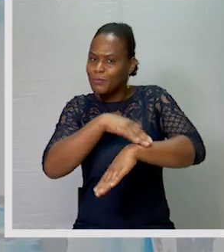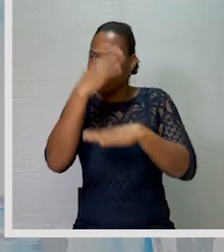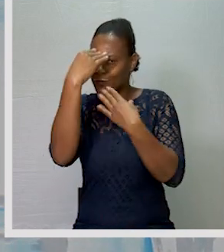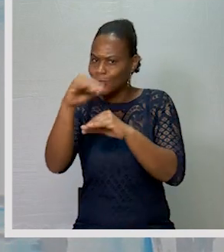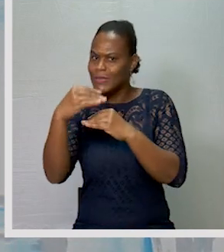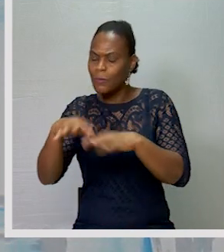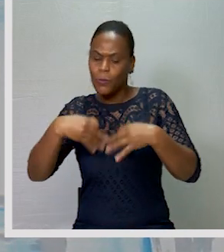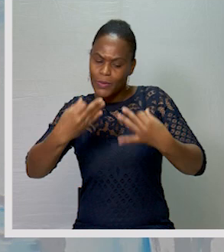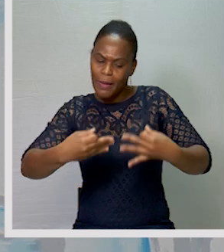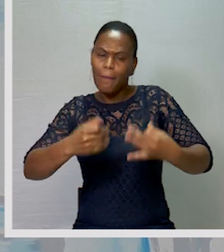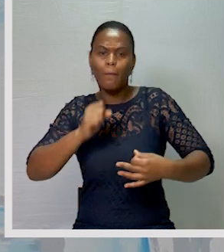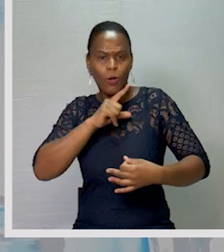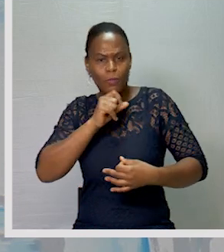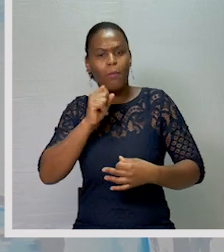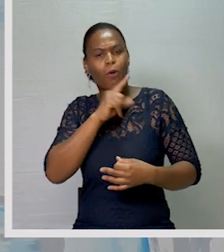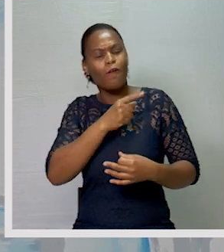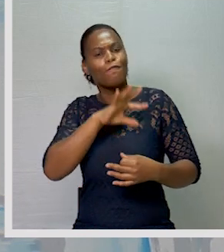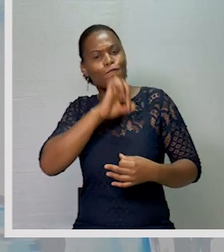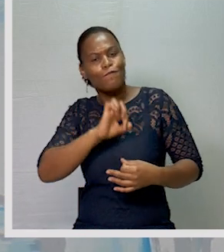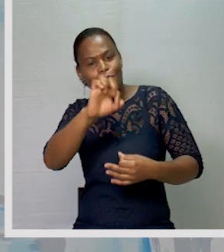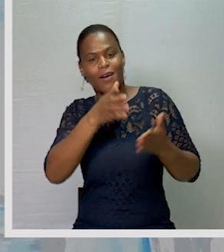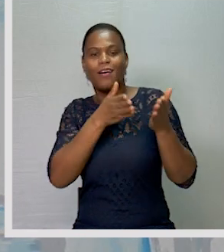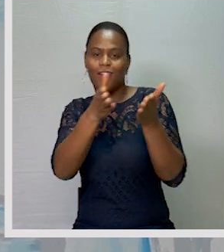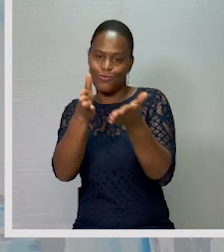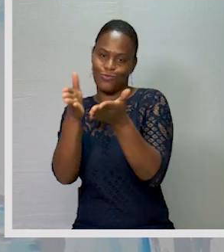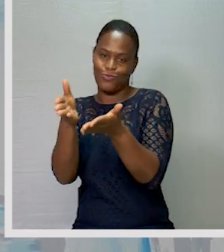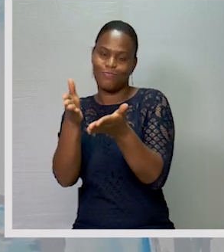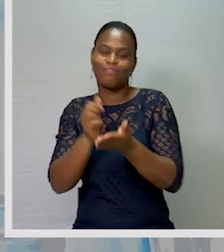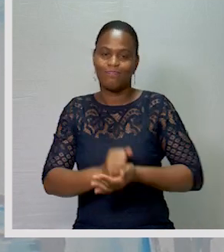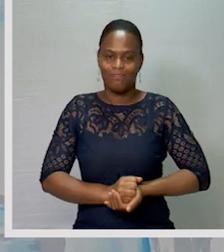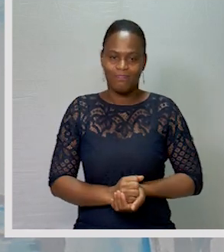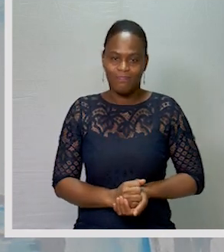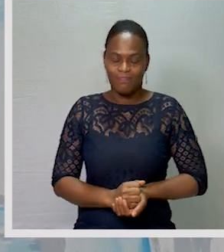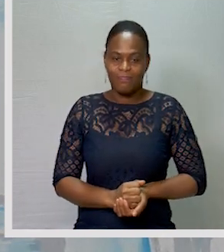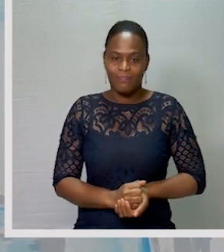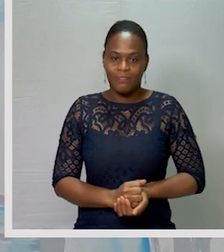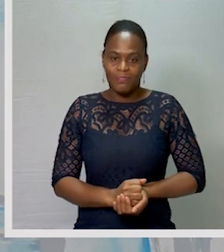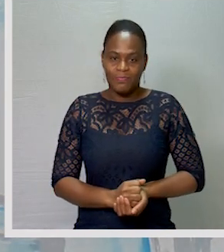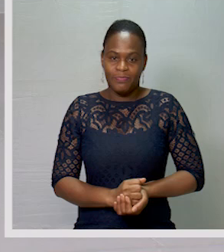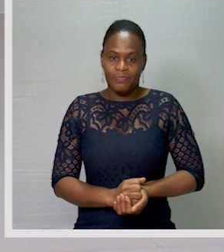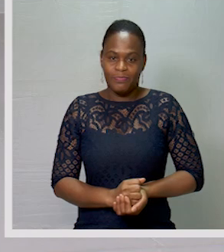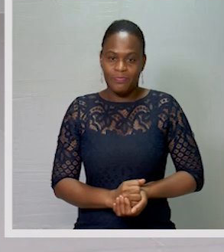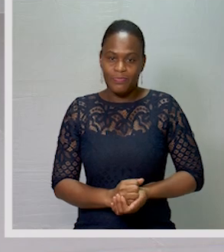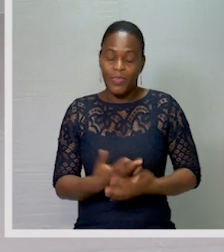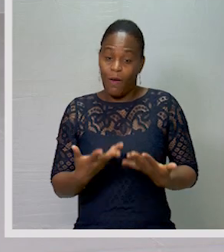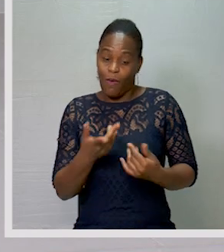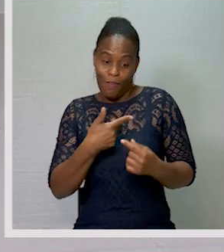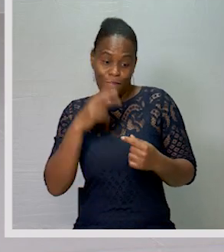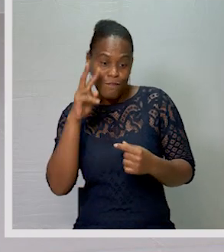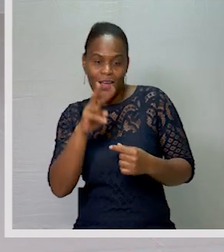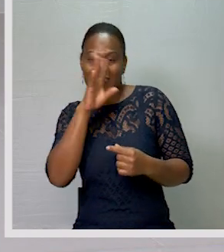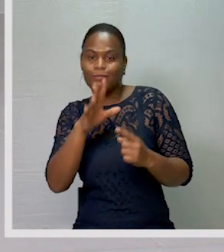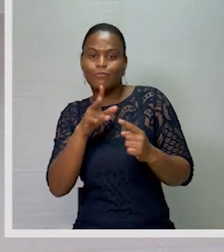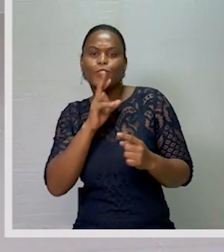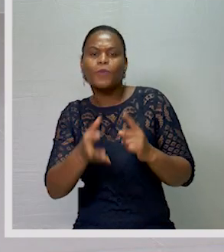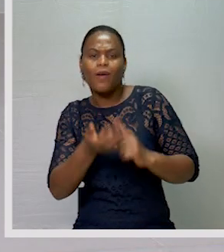educação, sempre que possível, podem ajudar perfeitamente os vossos educandos. Vamos ver